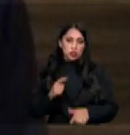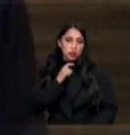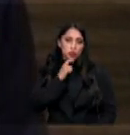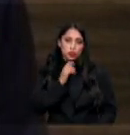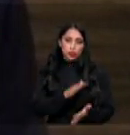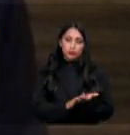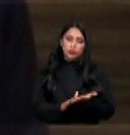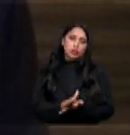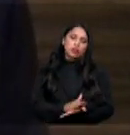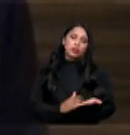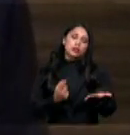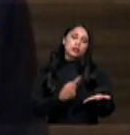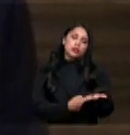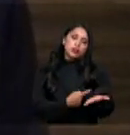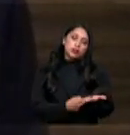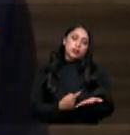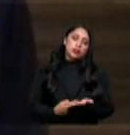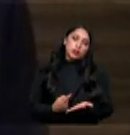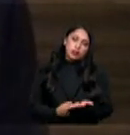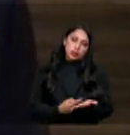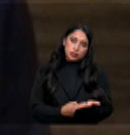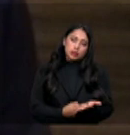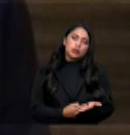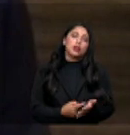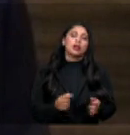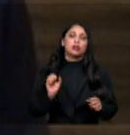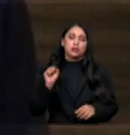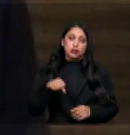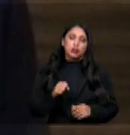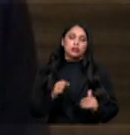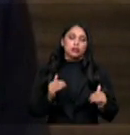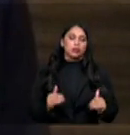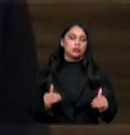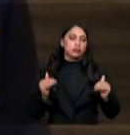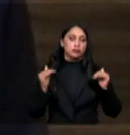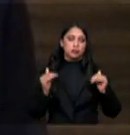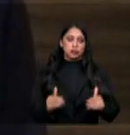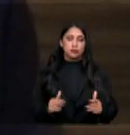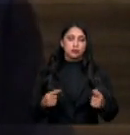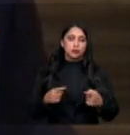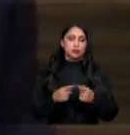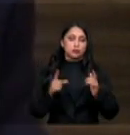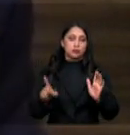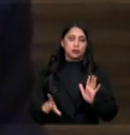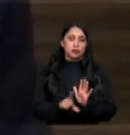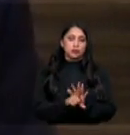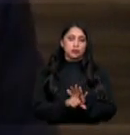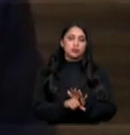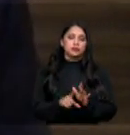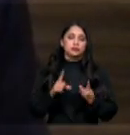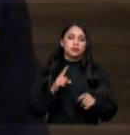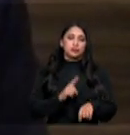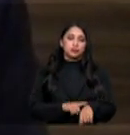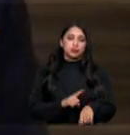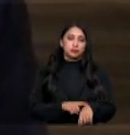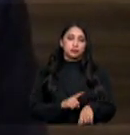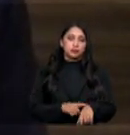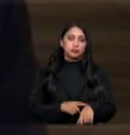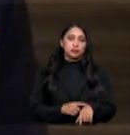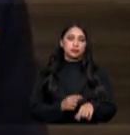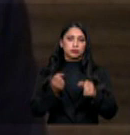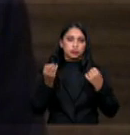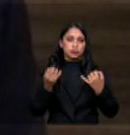o negociado prevalece, sim, sobre o legislado, por circunstâncias que vou